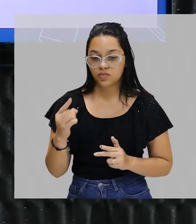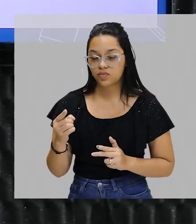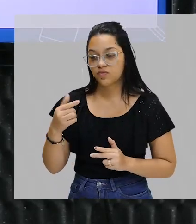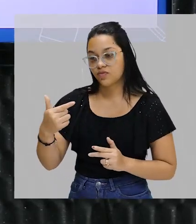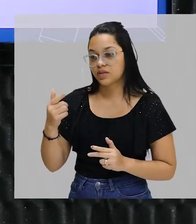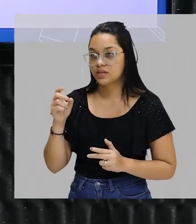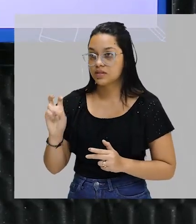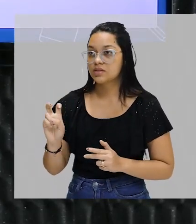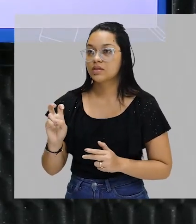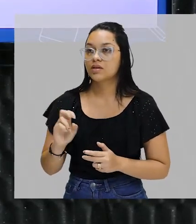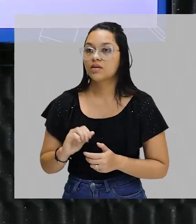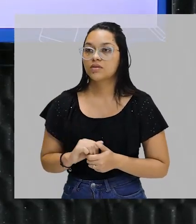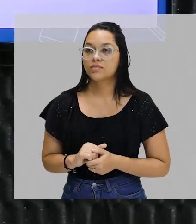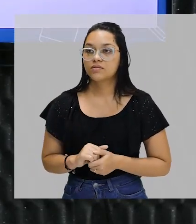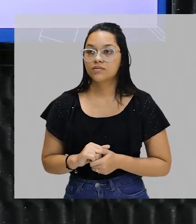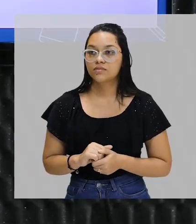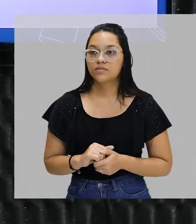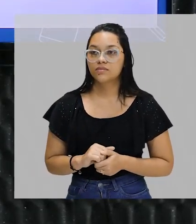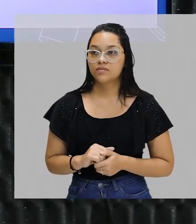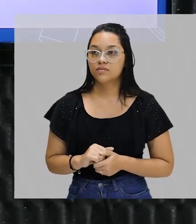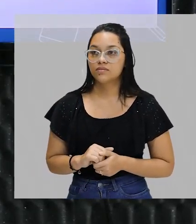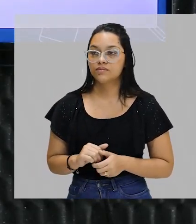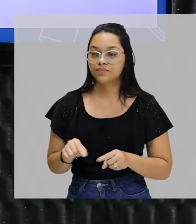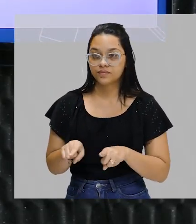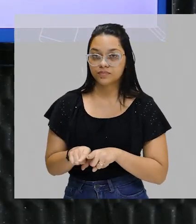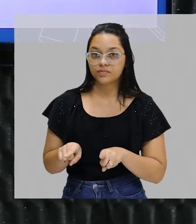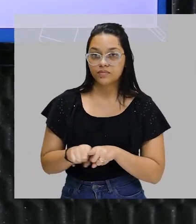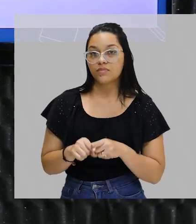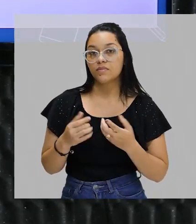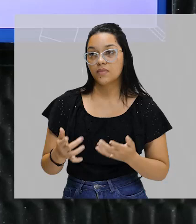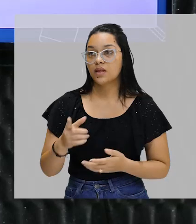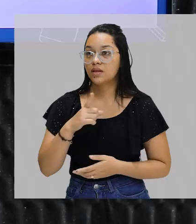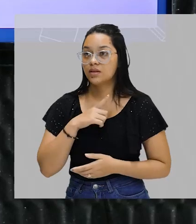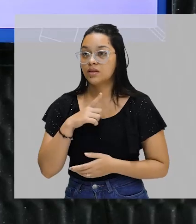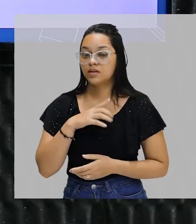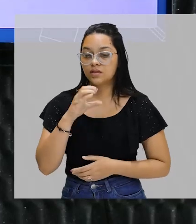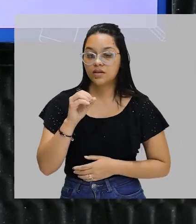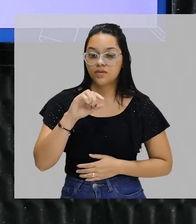tenho 0,001 mol em